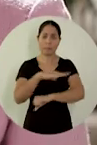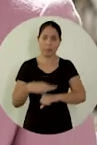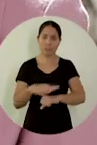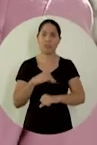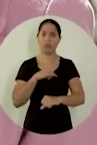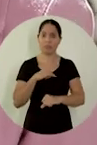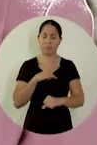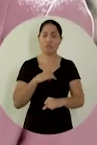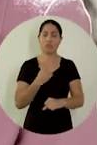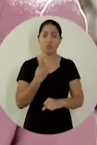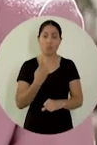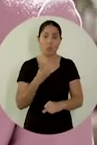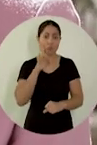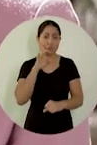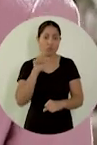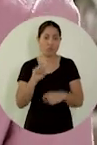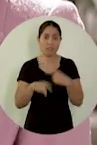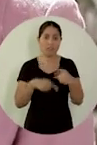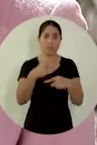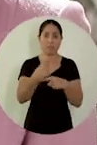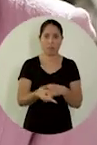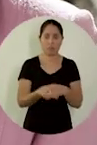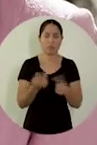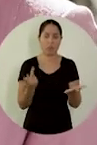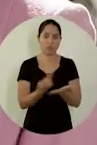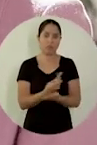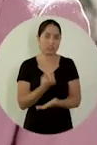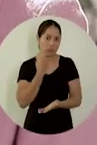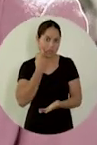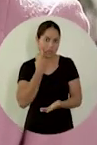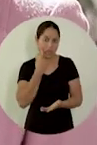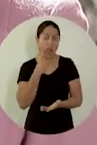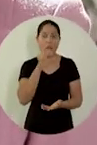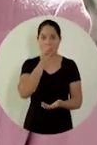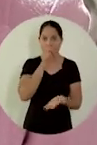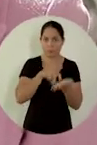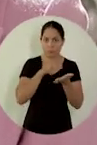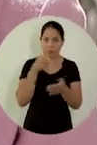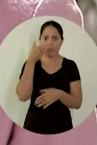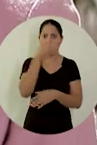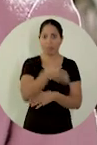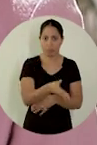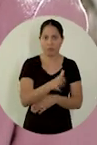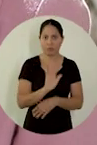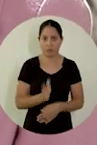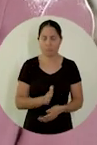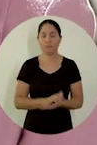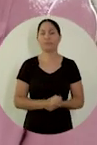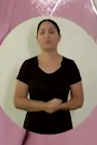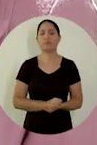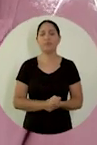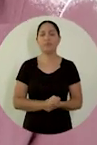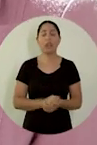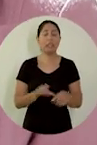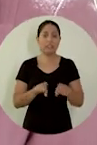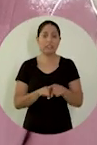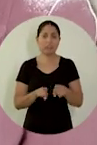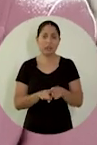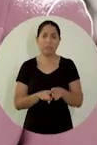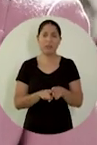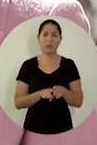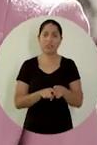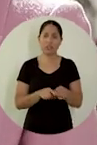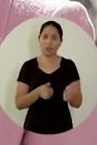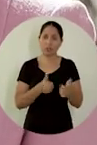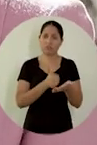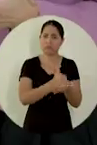aí sim, tivemos a oportunidade de ir no dia seguinte, já no sábado de manhã, estávamos lá e